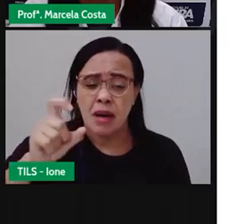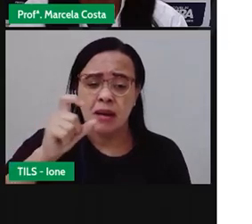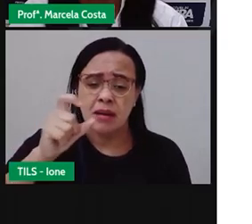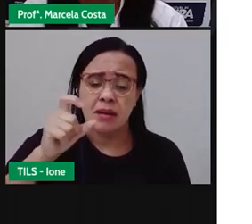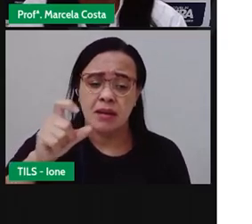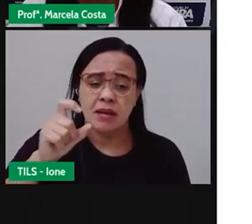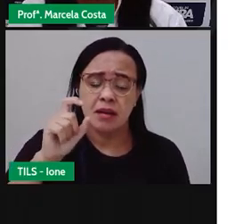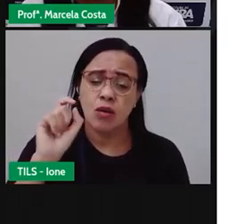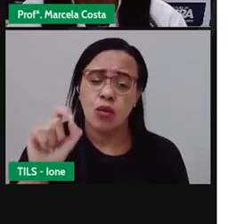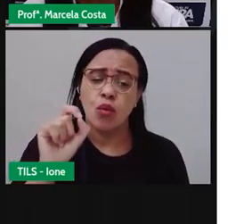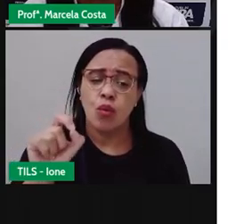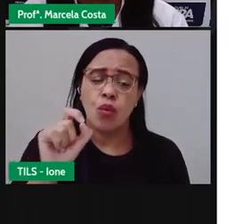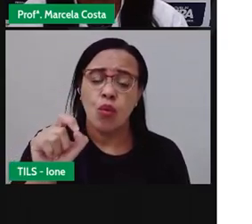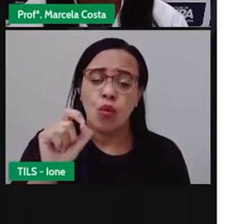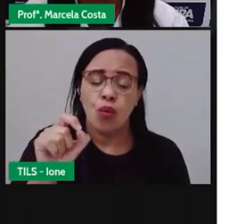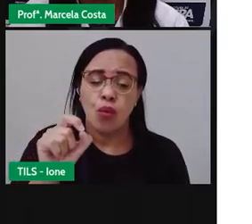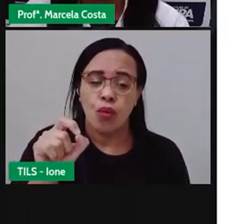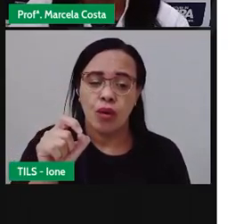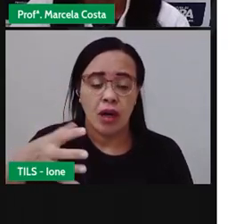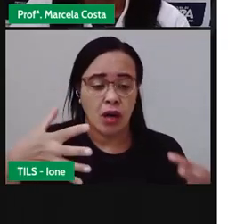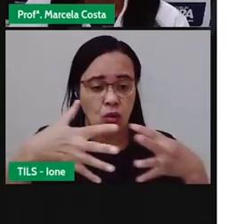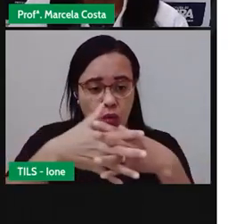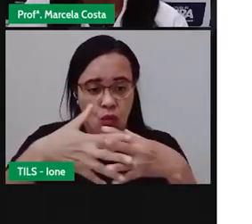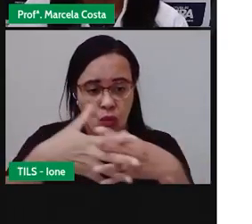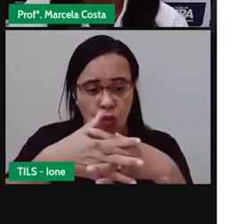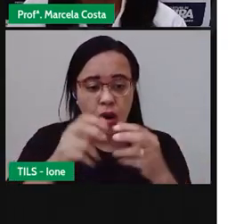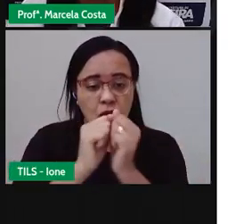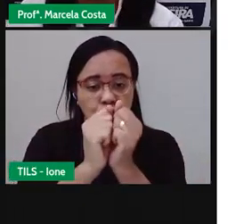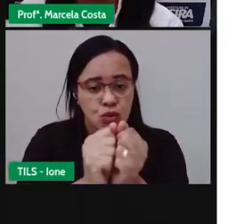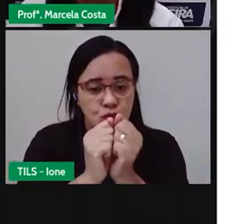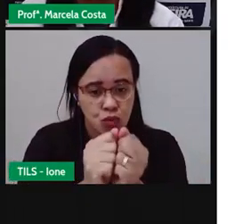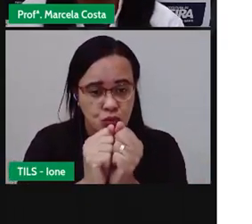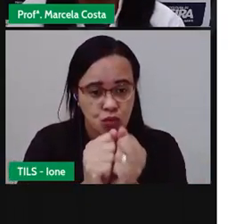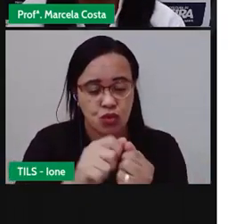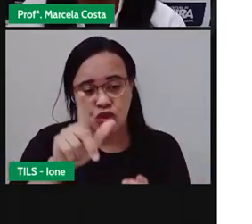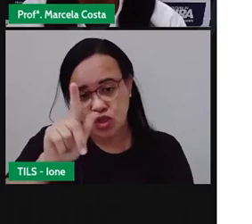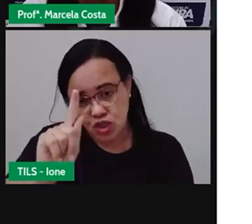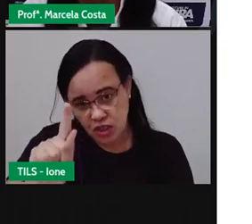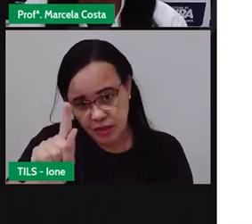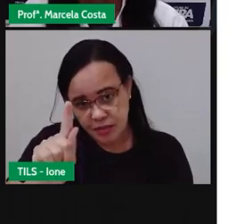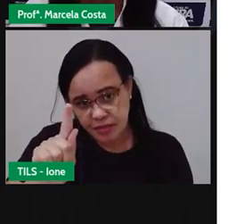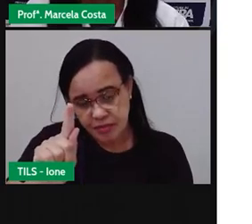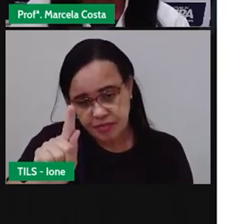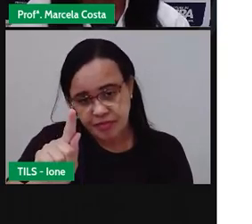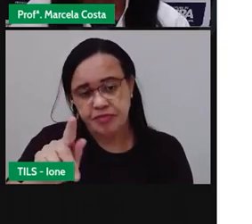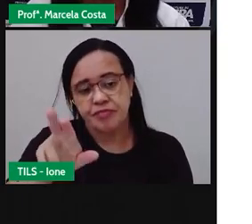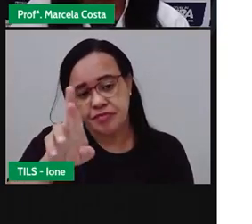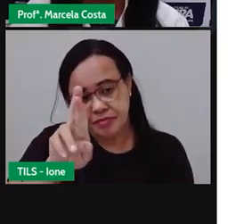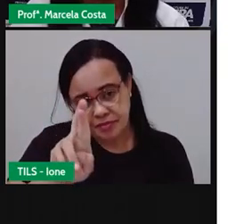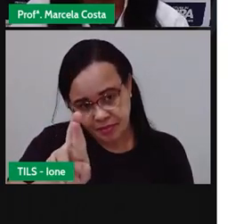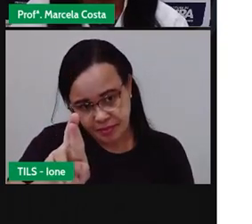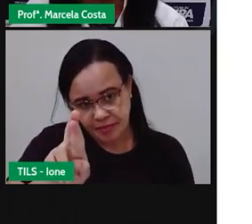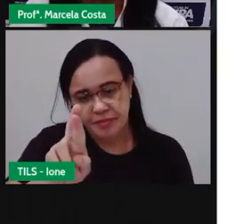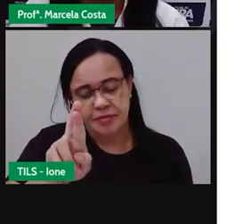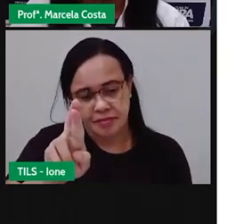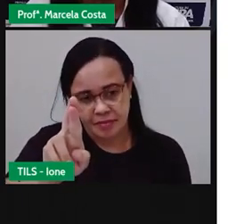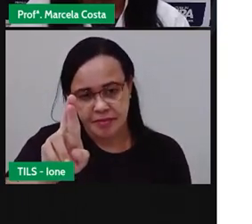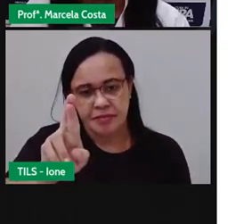ter aí as consoantes juntas. A consoante G junto com a consoante R. E